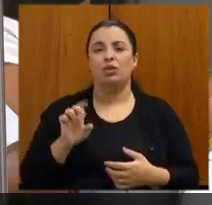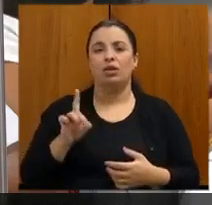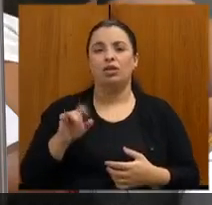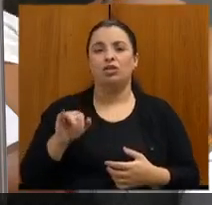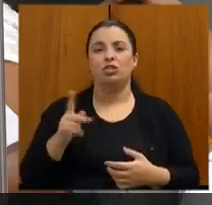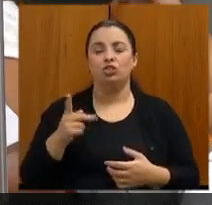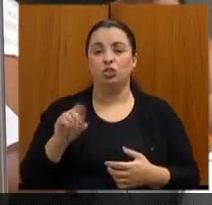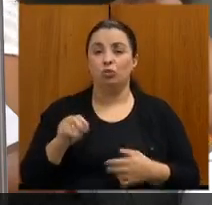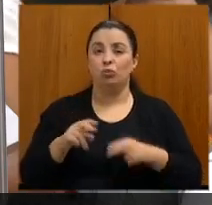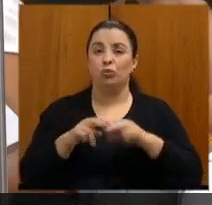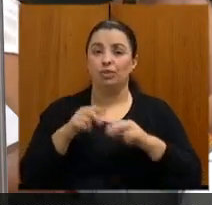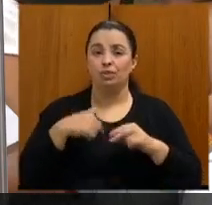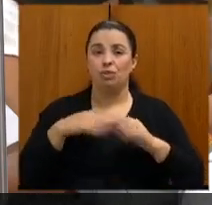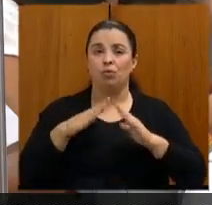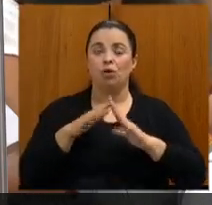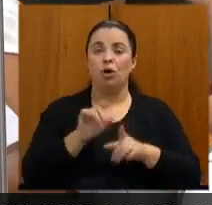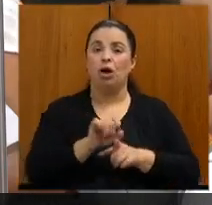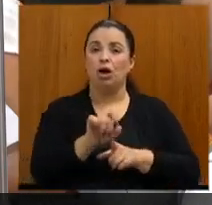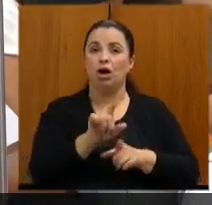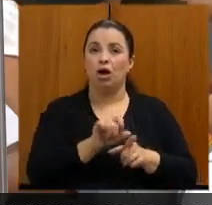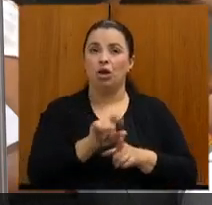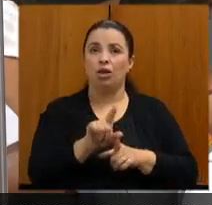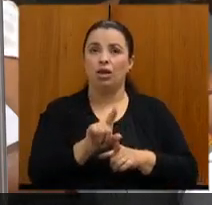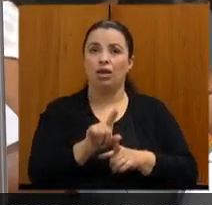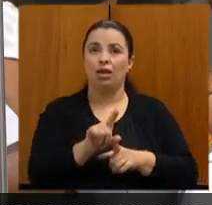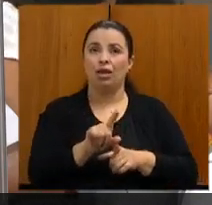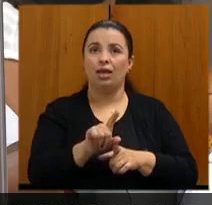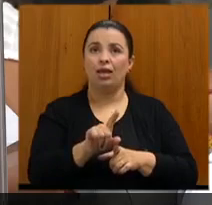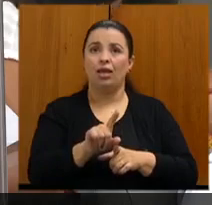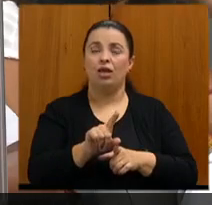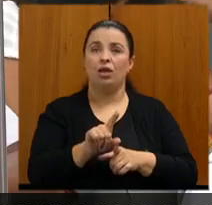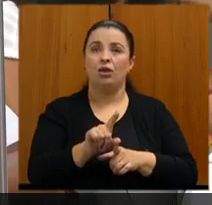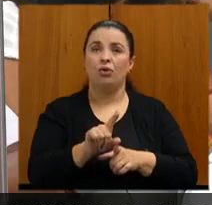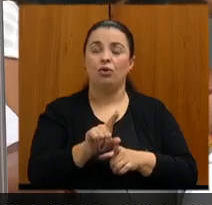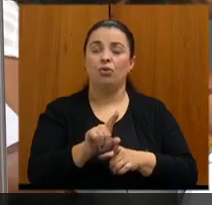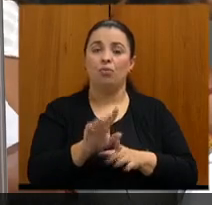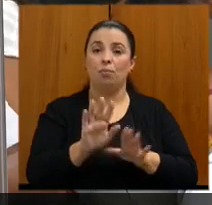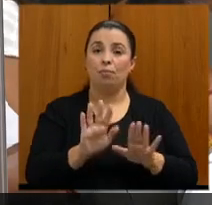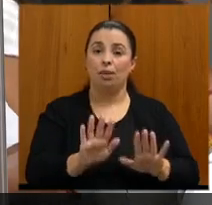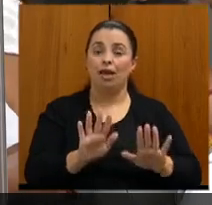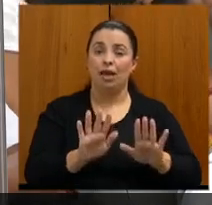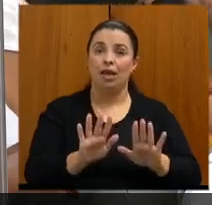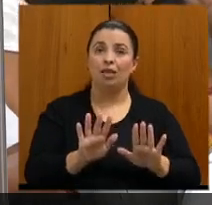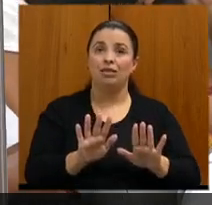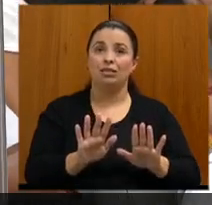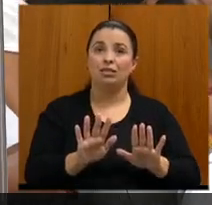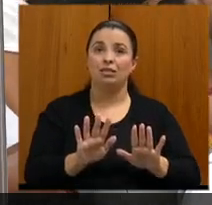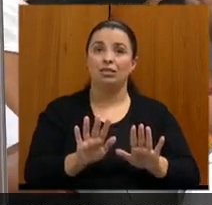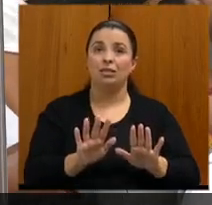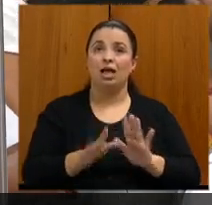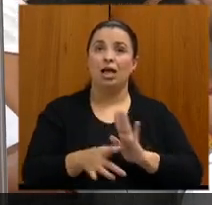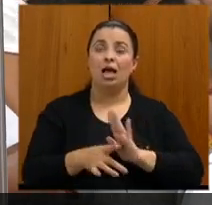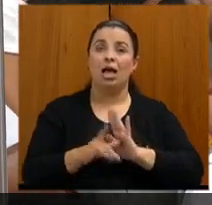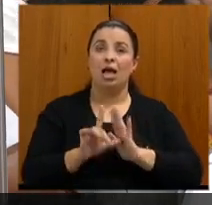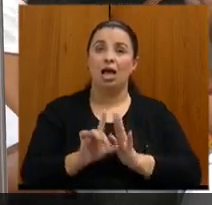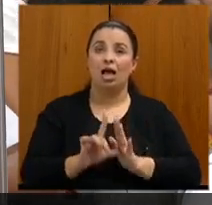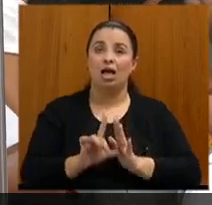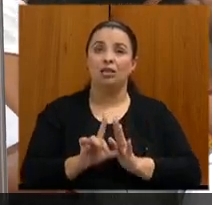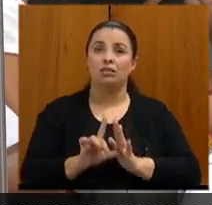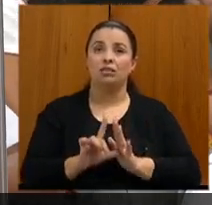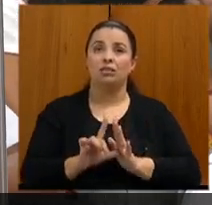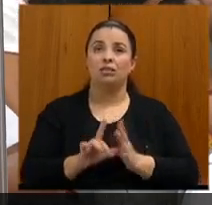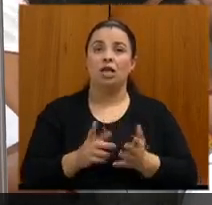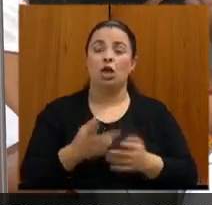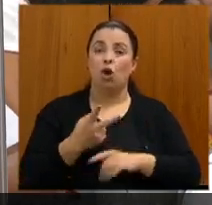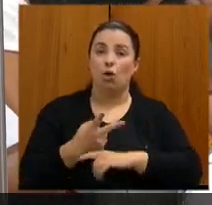Porque eu moro de aluguel e não né de ter que entrar nesse processo de procurar uma ocupação